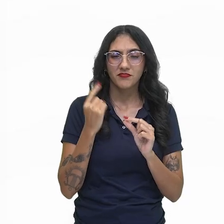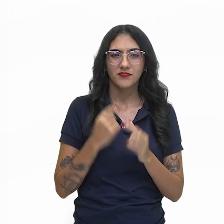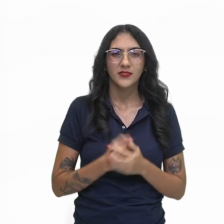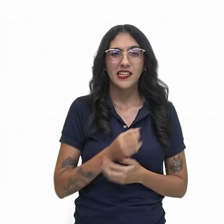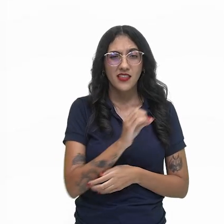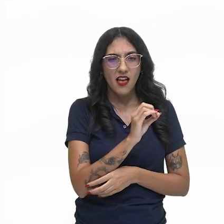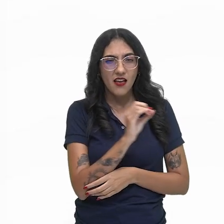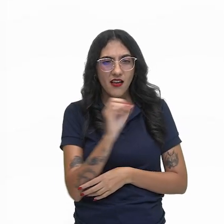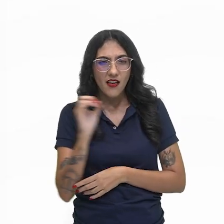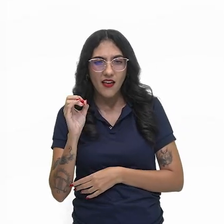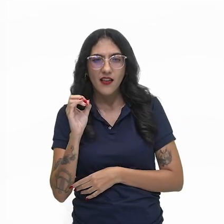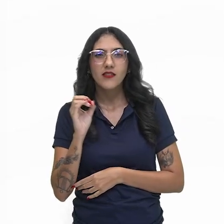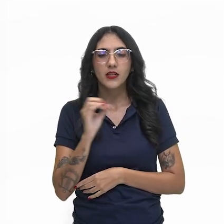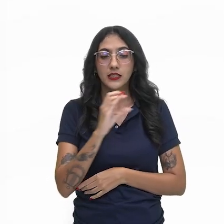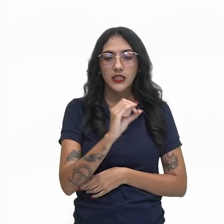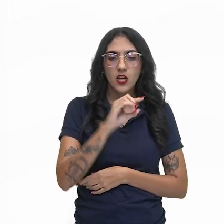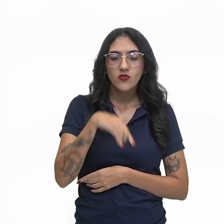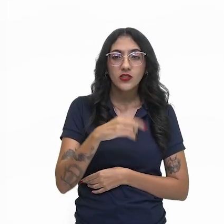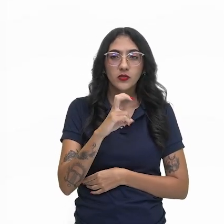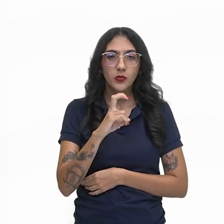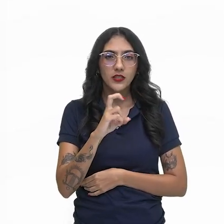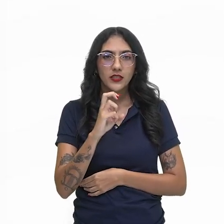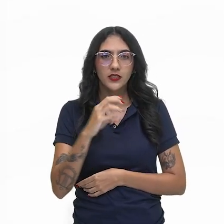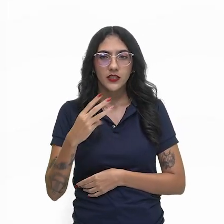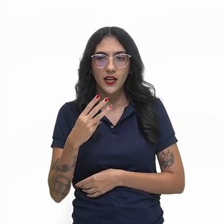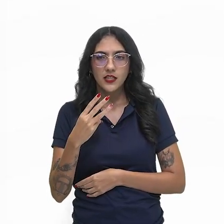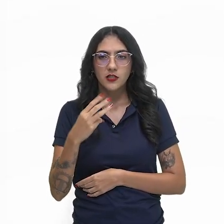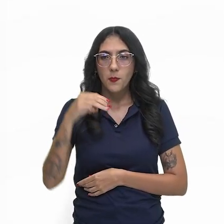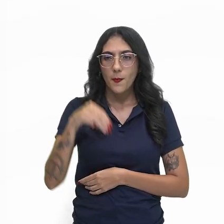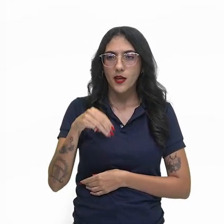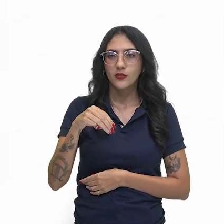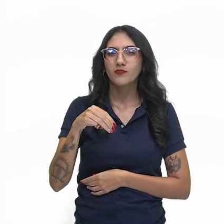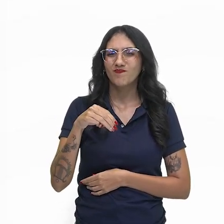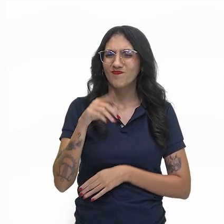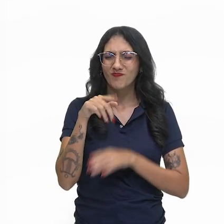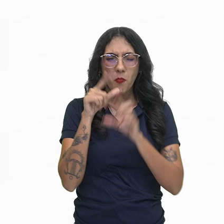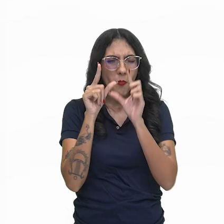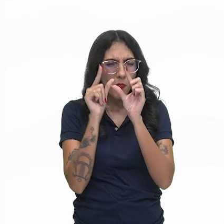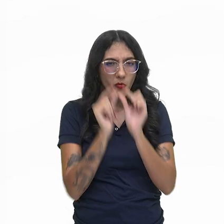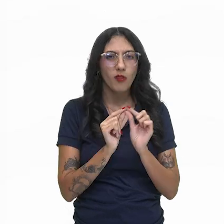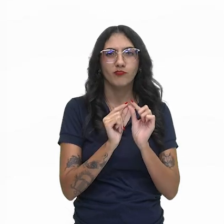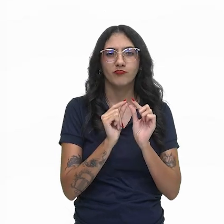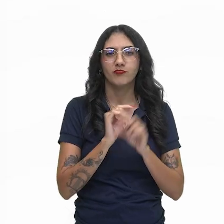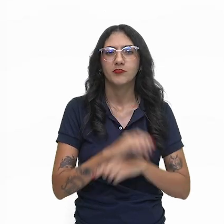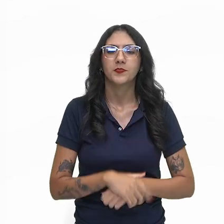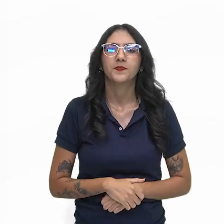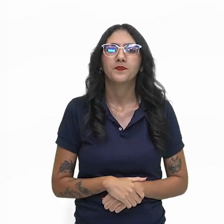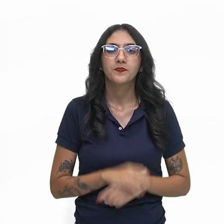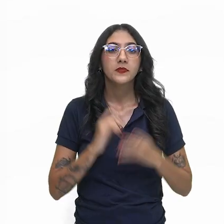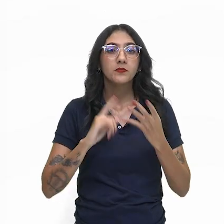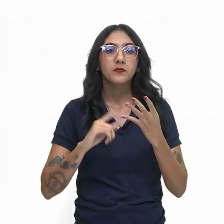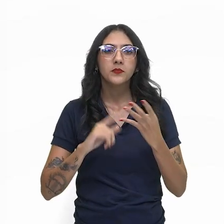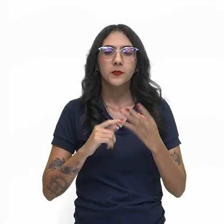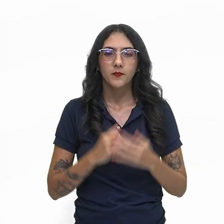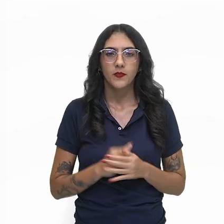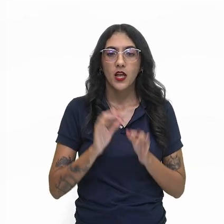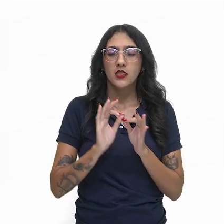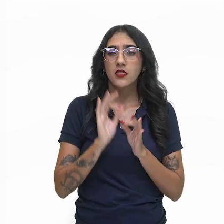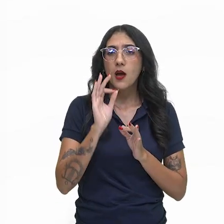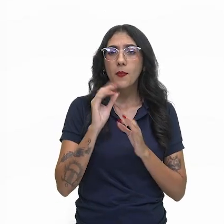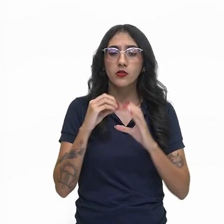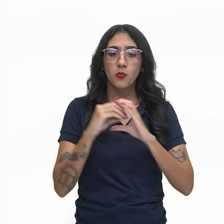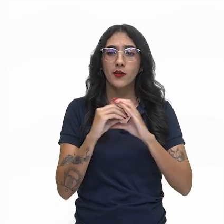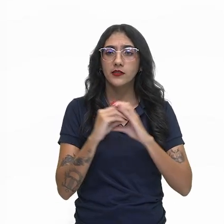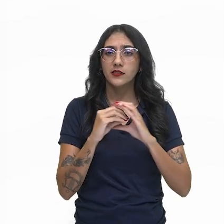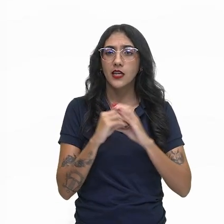zeros, aí tem 0,53 metros, veja só, muito pequeno. Tamanho médio de uma célula